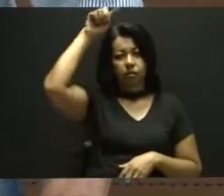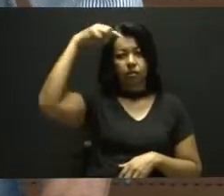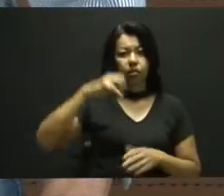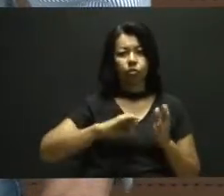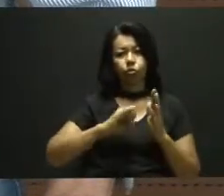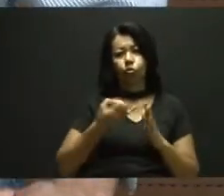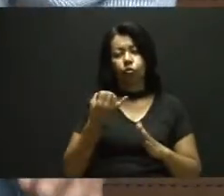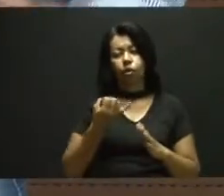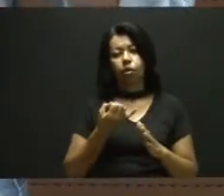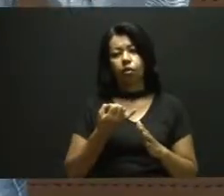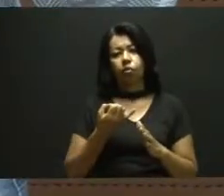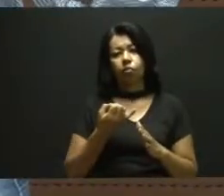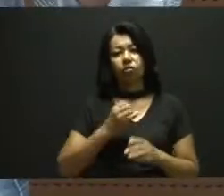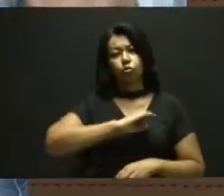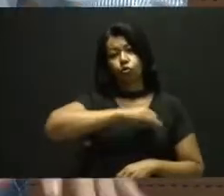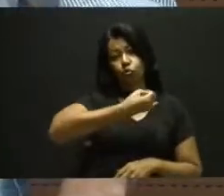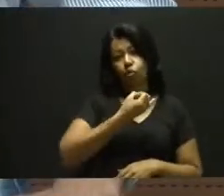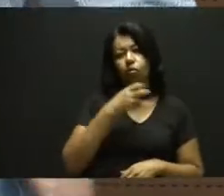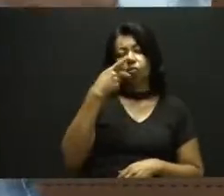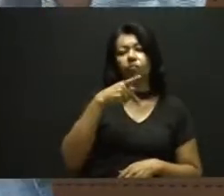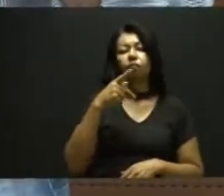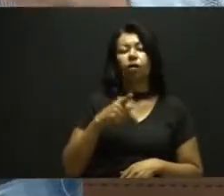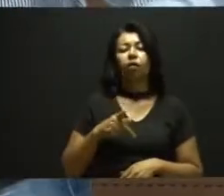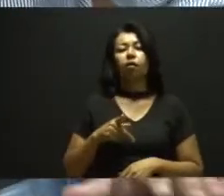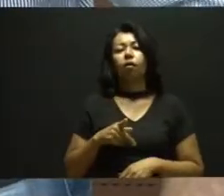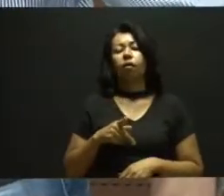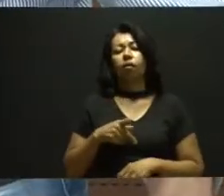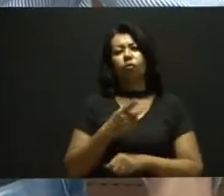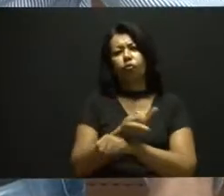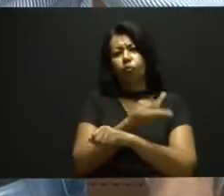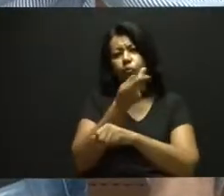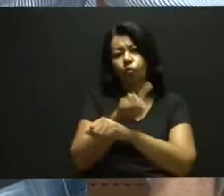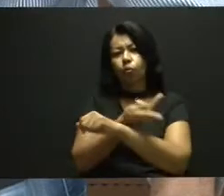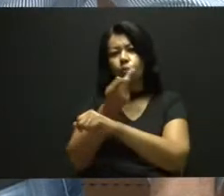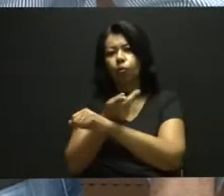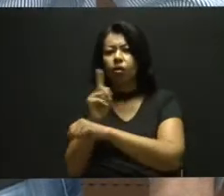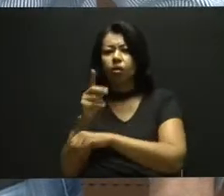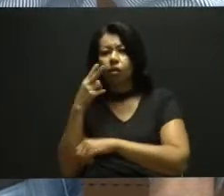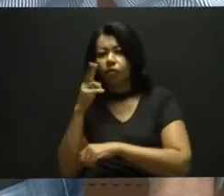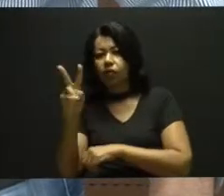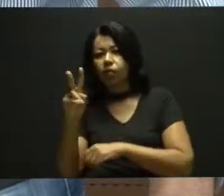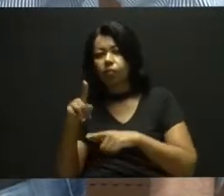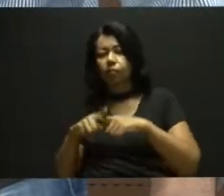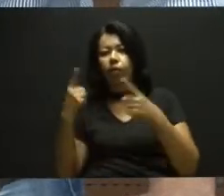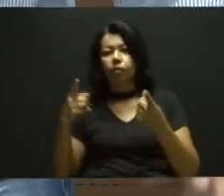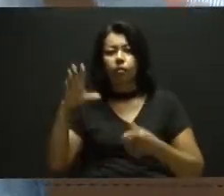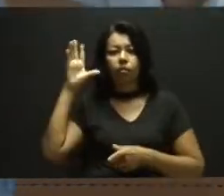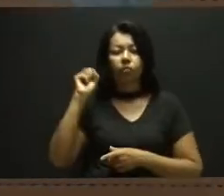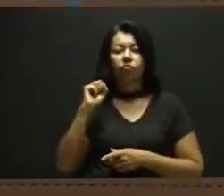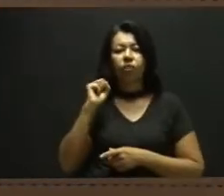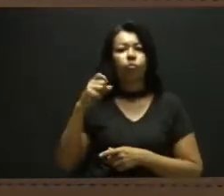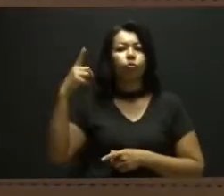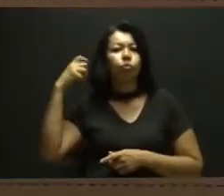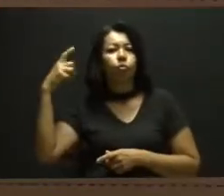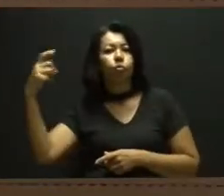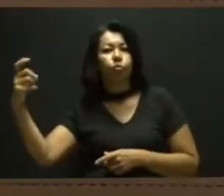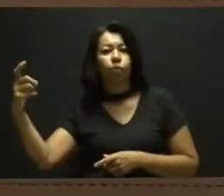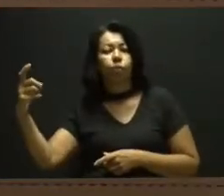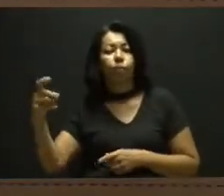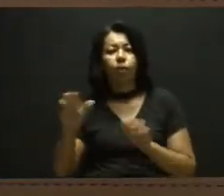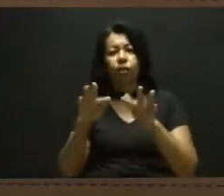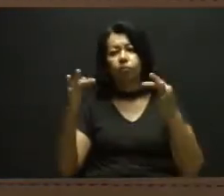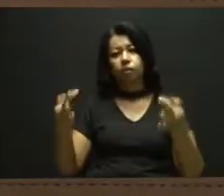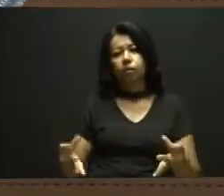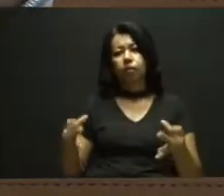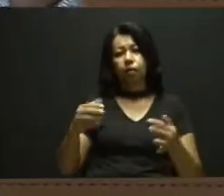onde ele fala que o vento sopra nós não vemos o vento mas nós ouvimos o seu ruído na simplicidade do seu